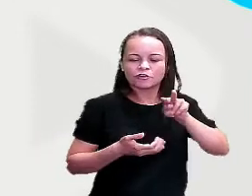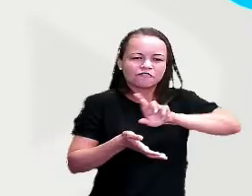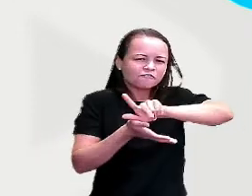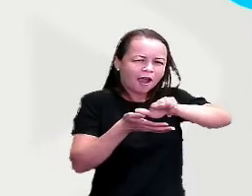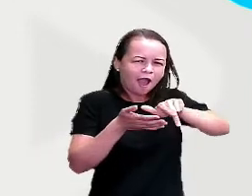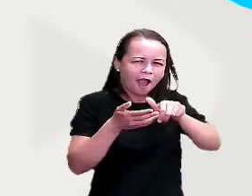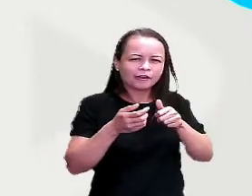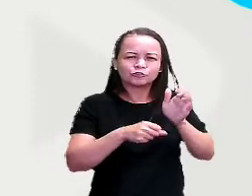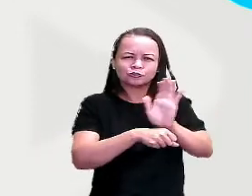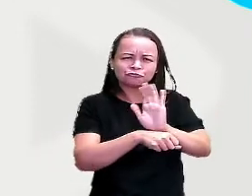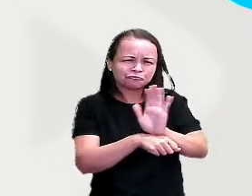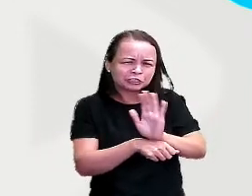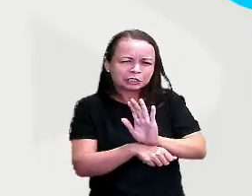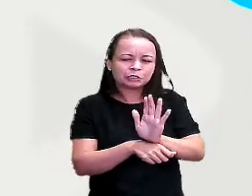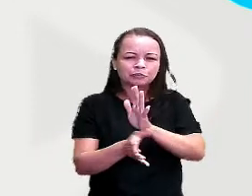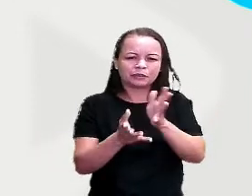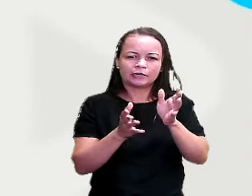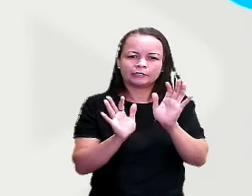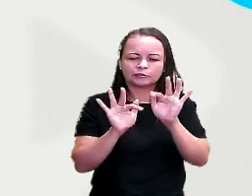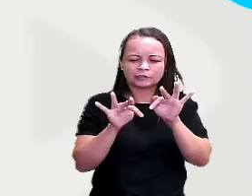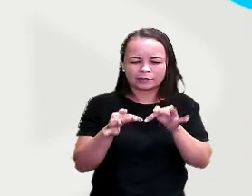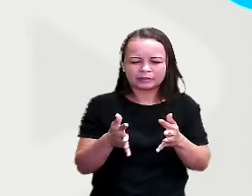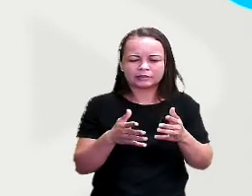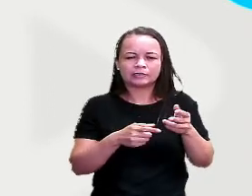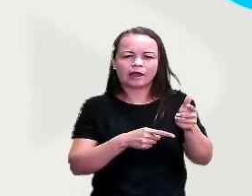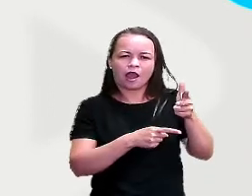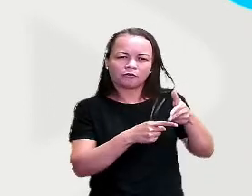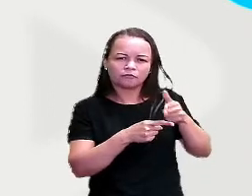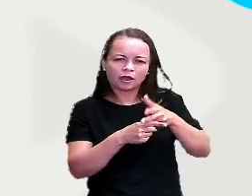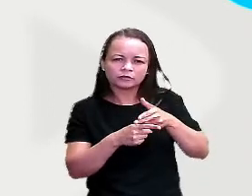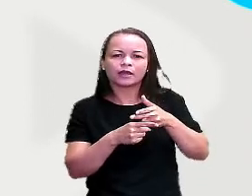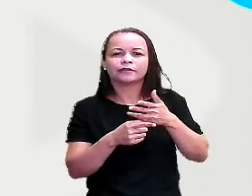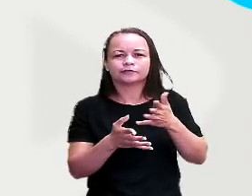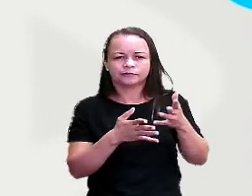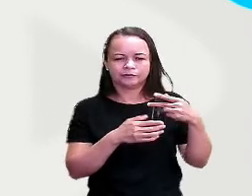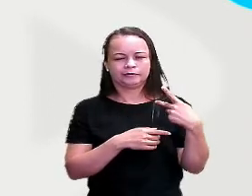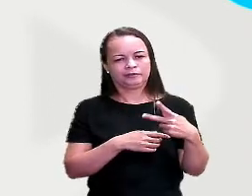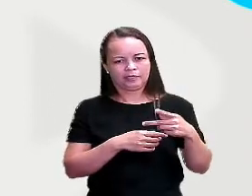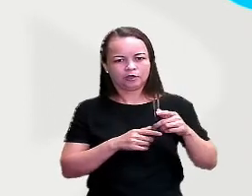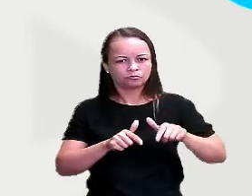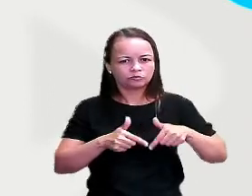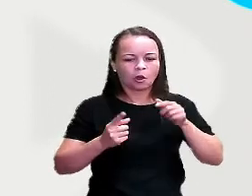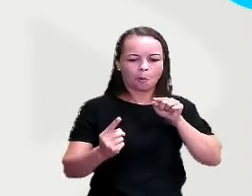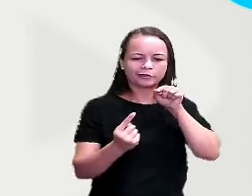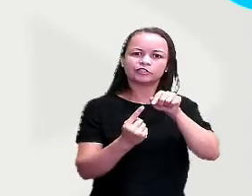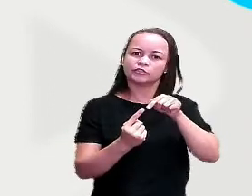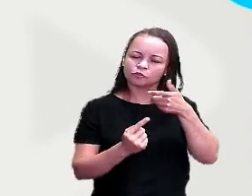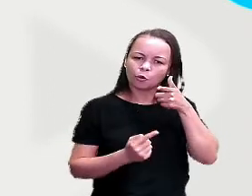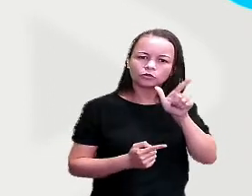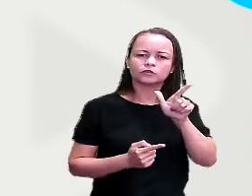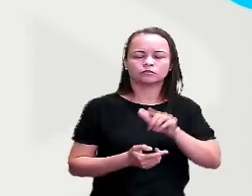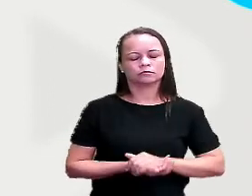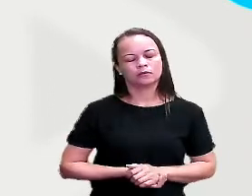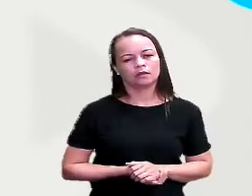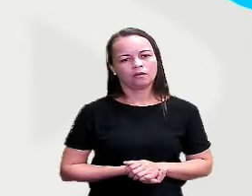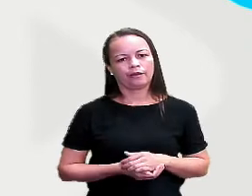filmes, terminando ali, concluindo aquela série, tinha atingido seu objetivo. E aí a avó dela